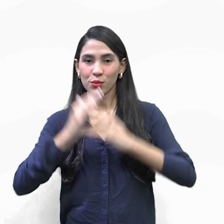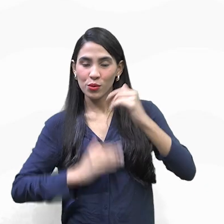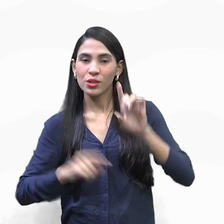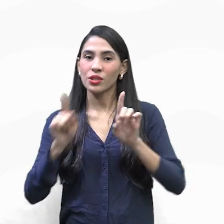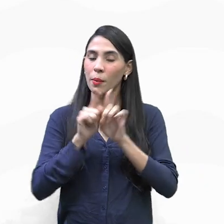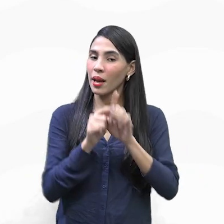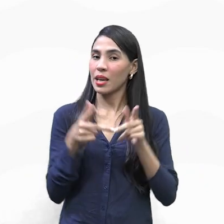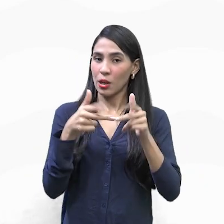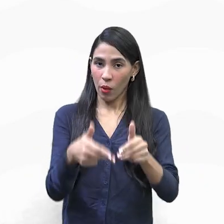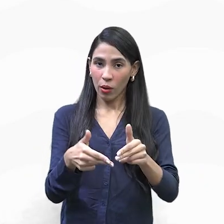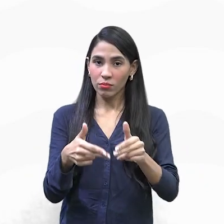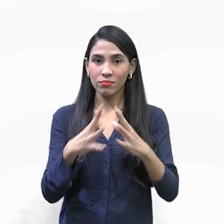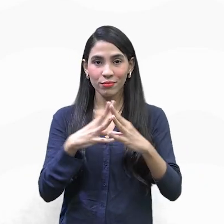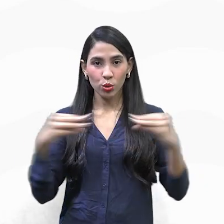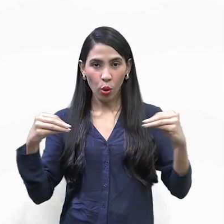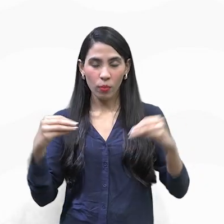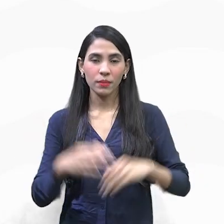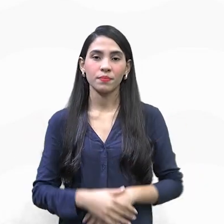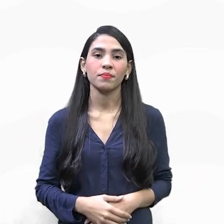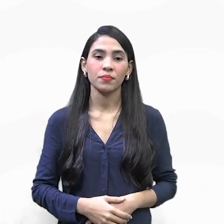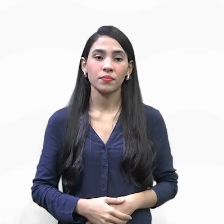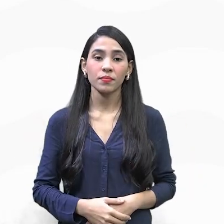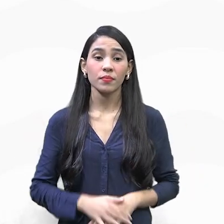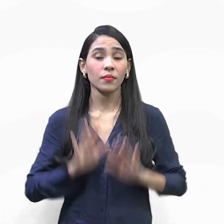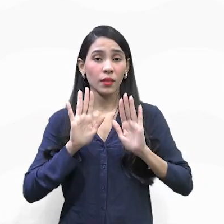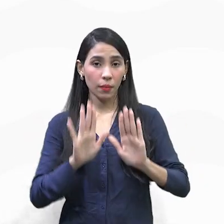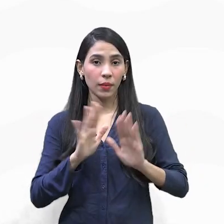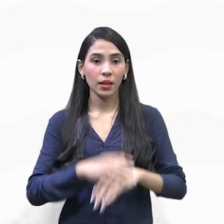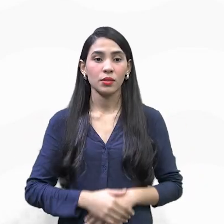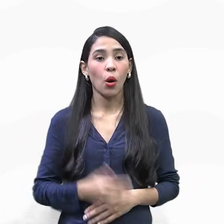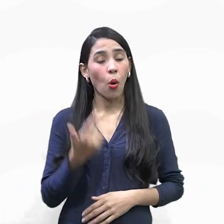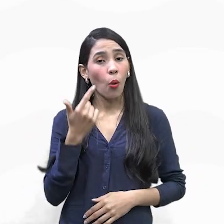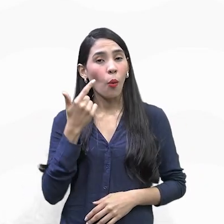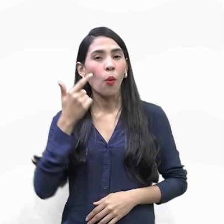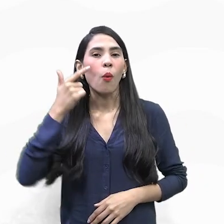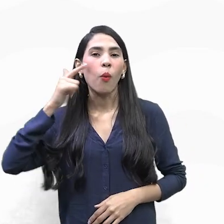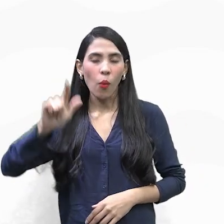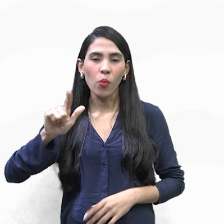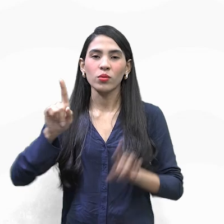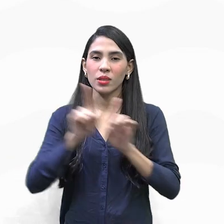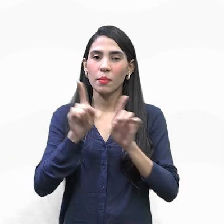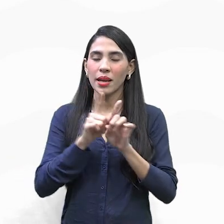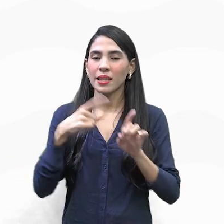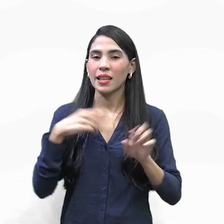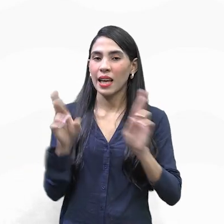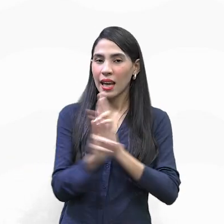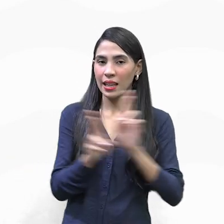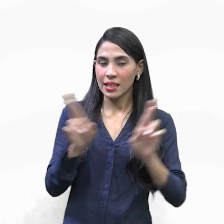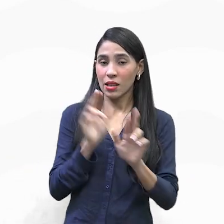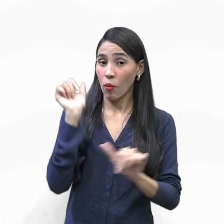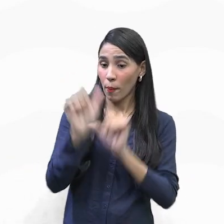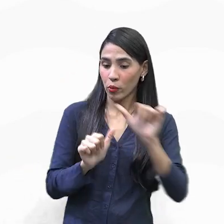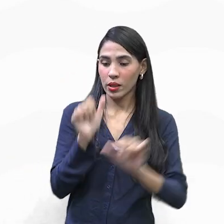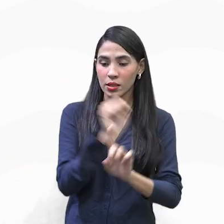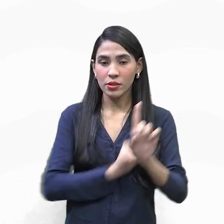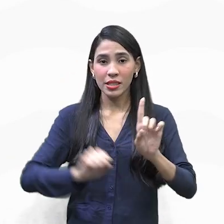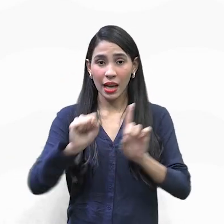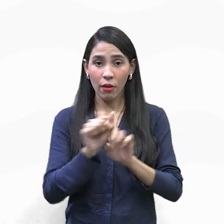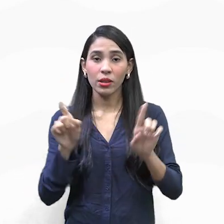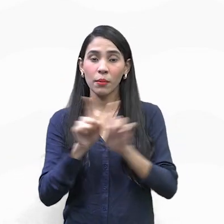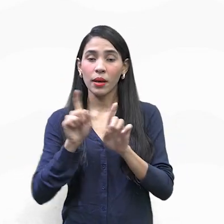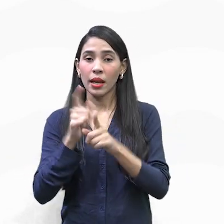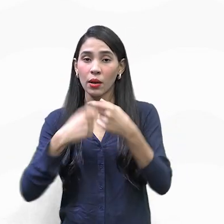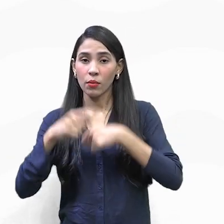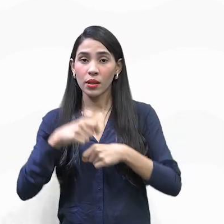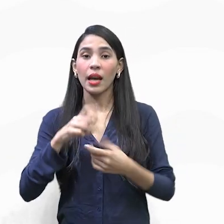vão se tornando obsoletas, certo? Mas aí, pessoal, olha só, uma outra coisa que está muito relacionada aí às mudanças sociais e econômicas